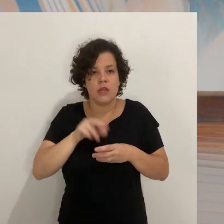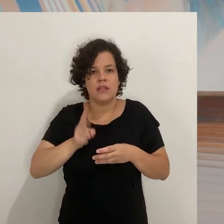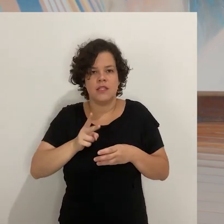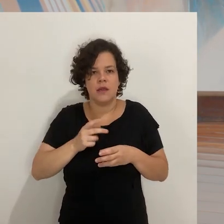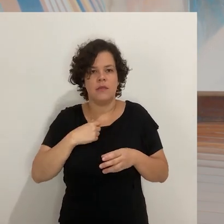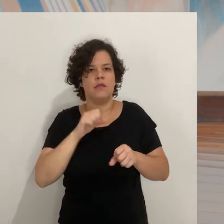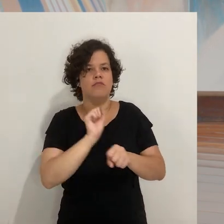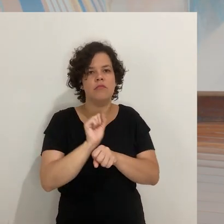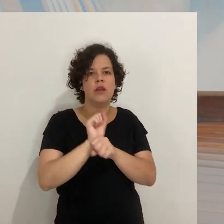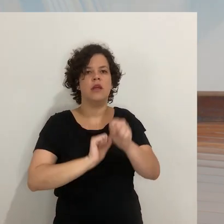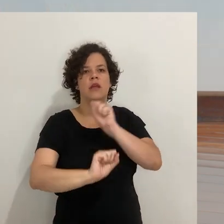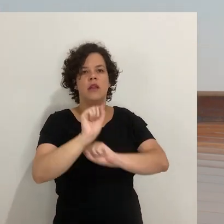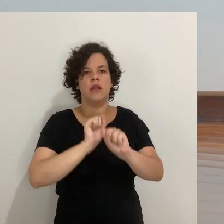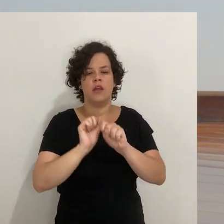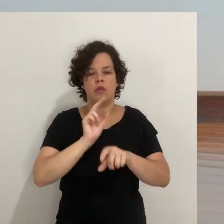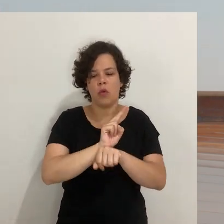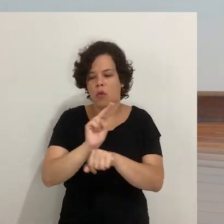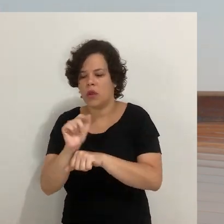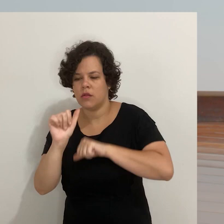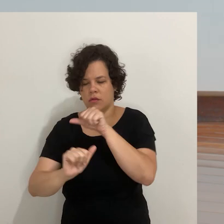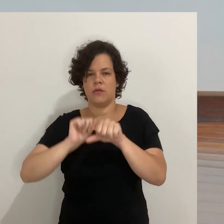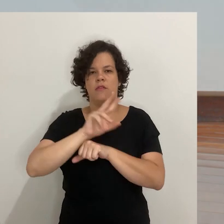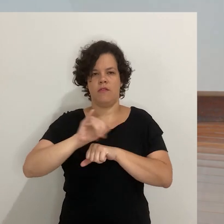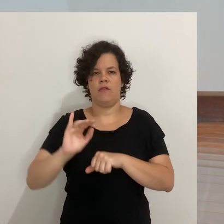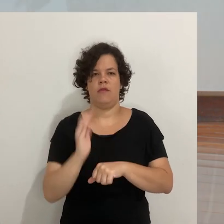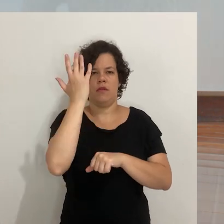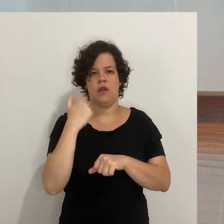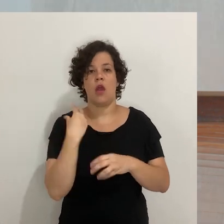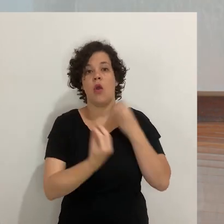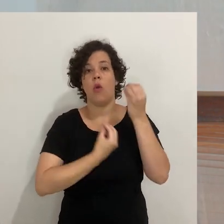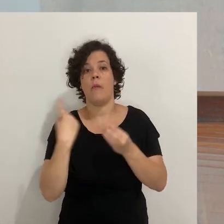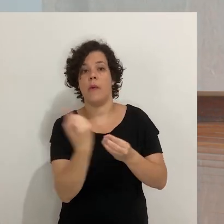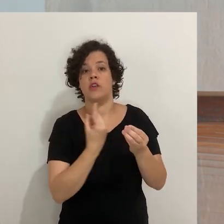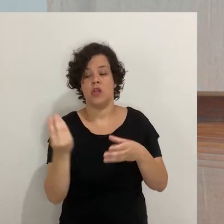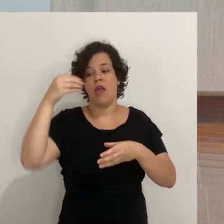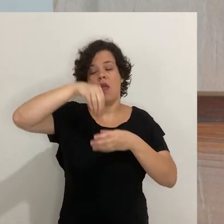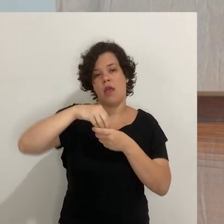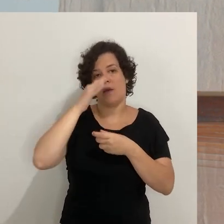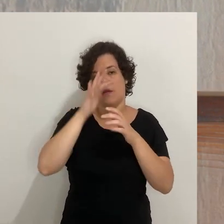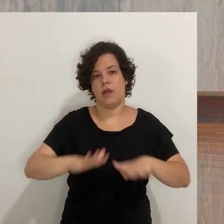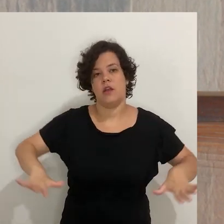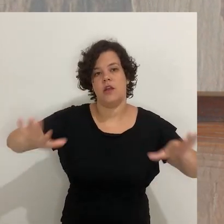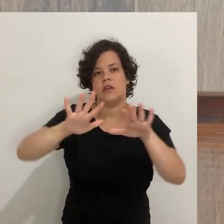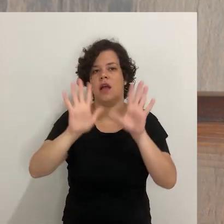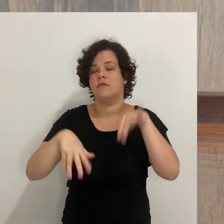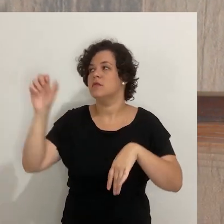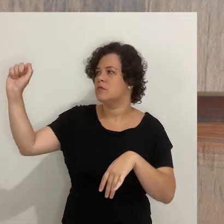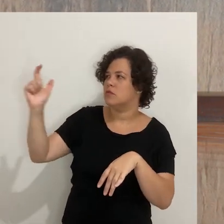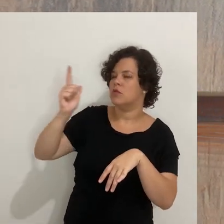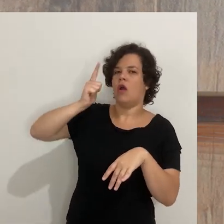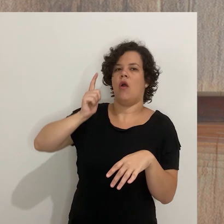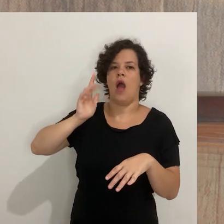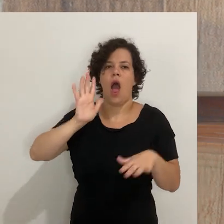sempre à espreita, cuidando dessa transformação. Como a gente entra nesse jardim, muitas vezes ensolarado,